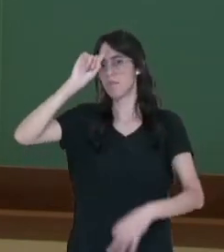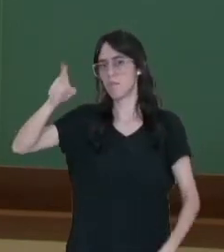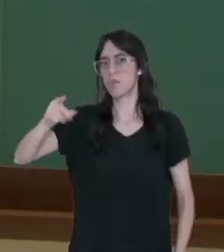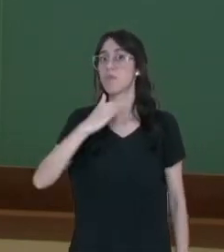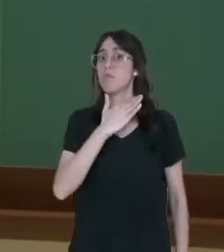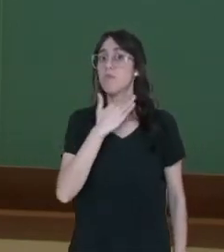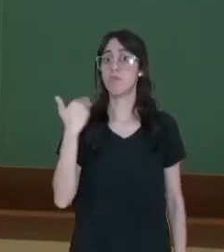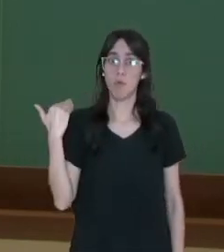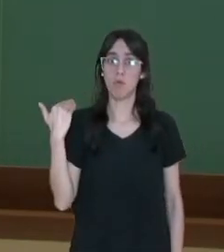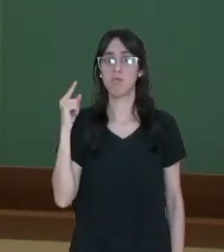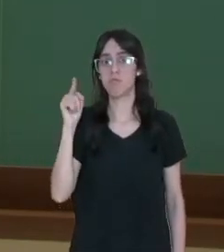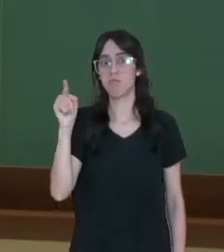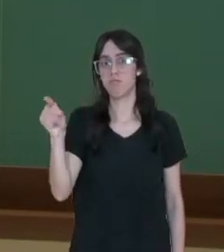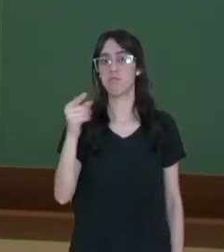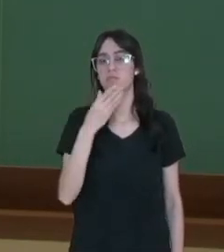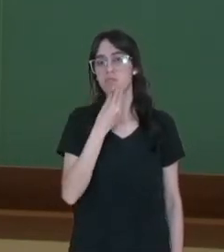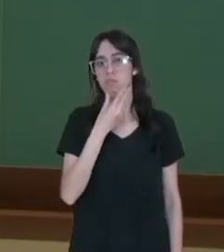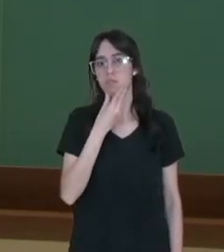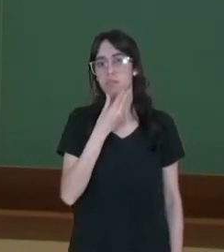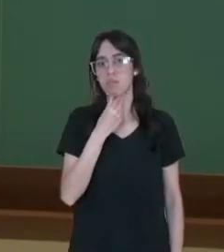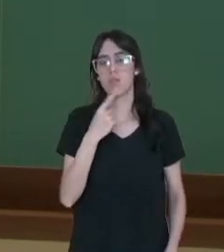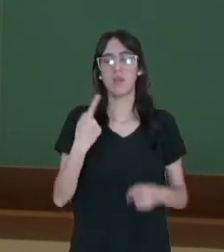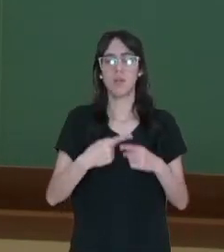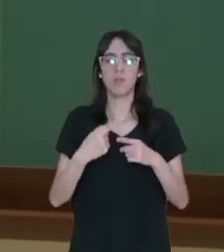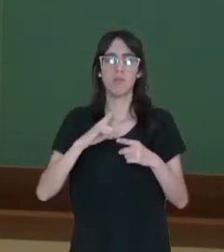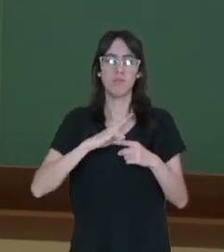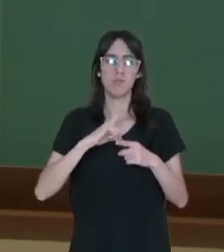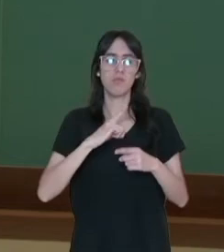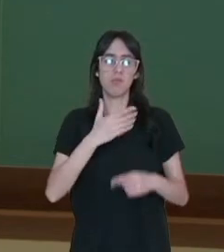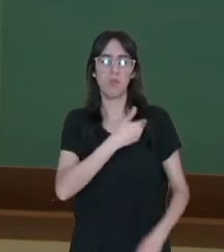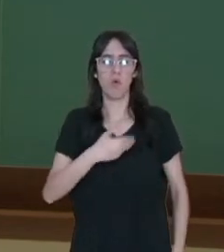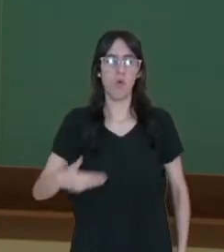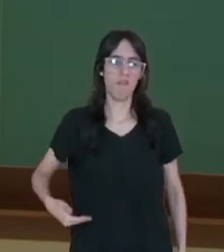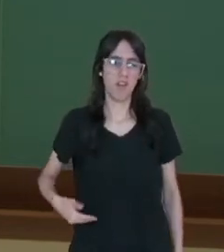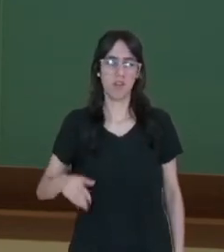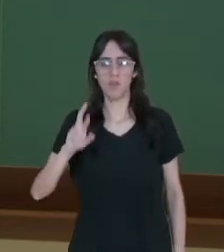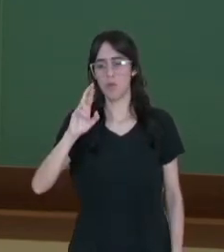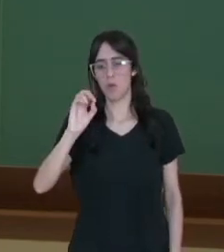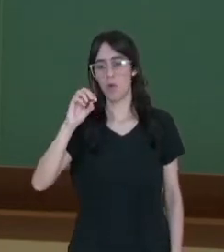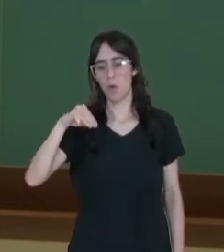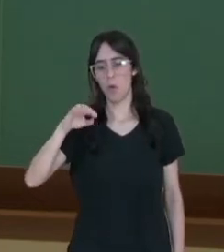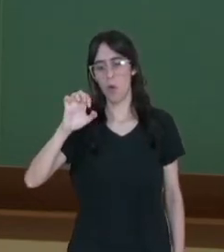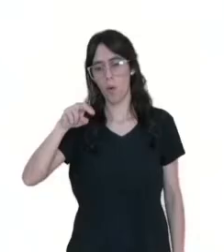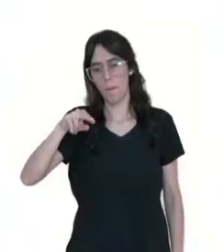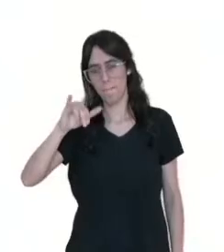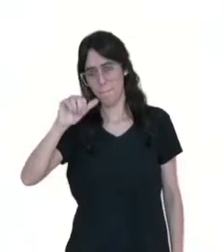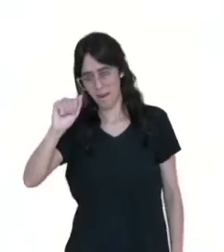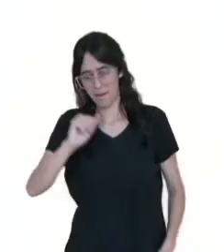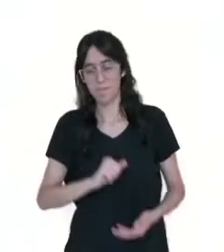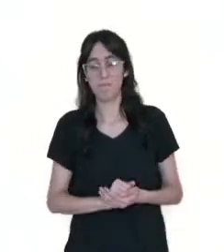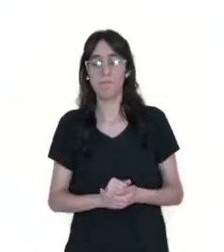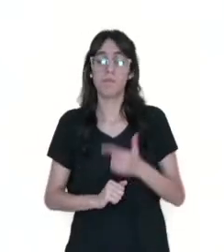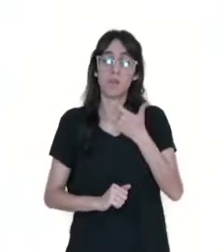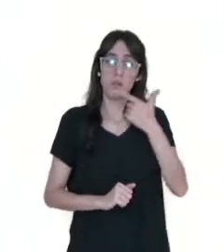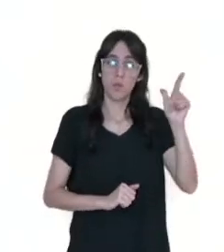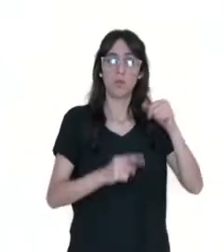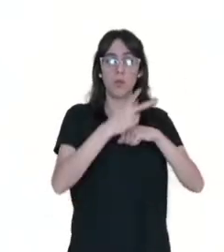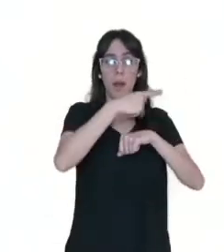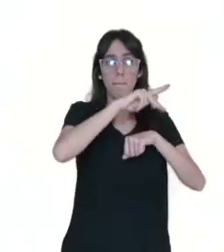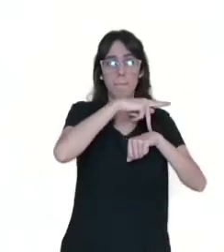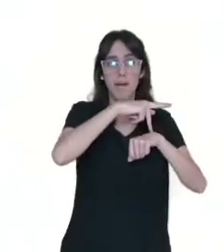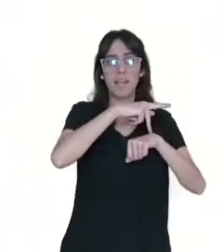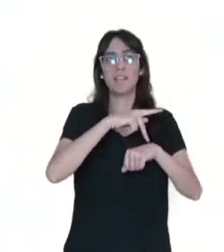executado então aí nessa transição do governo da Romênia. Já na Iugoslávia, o fim do socialismo